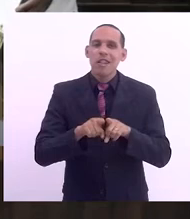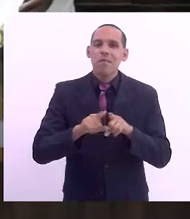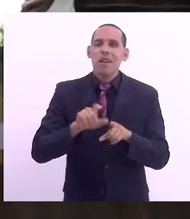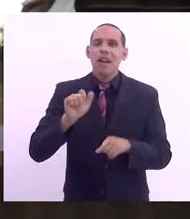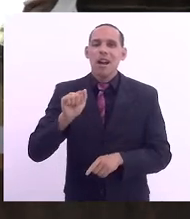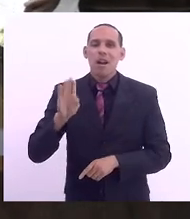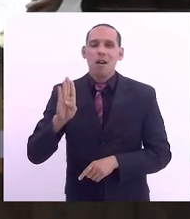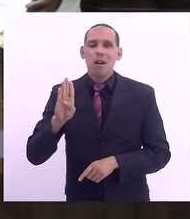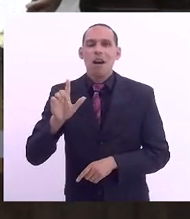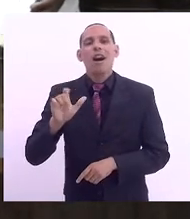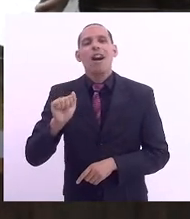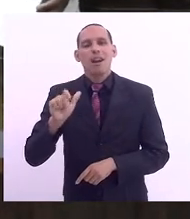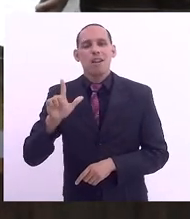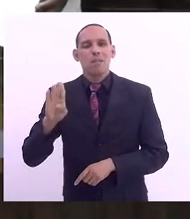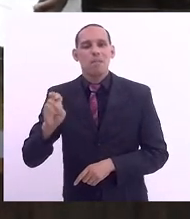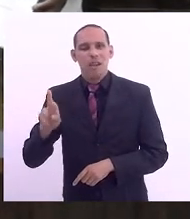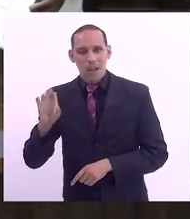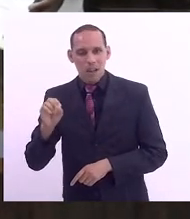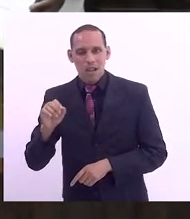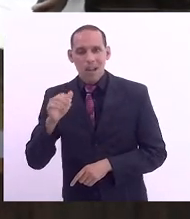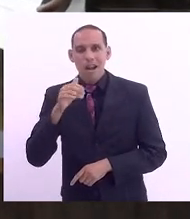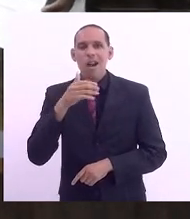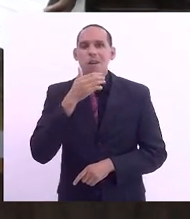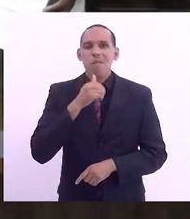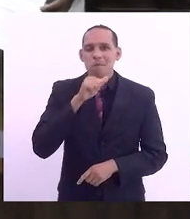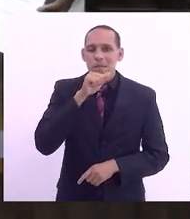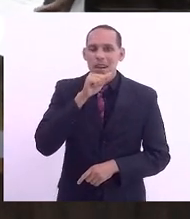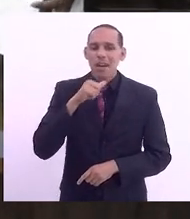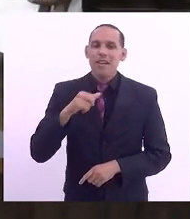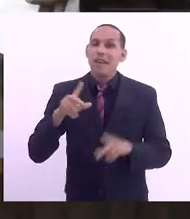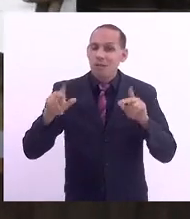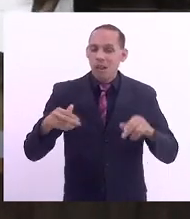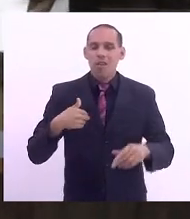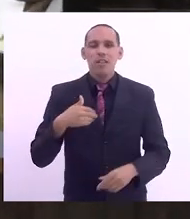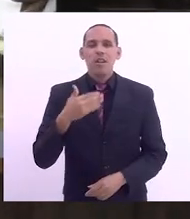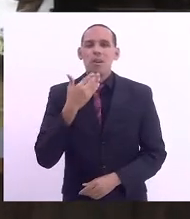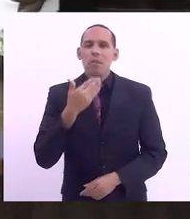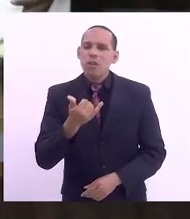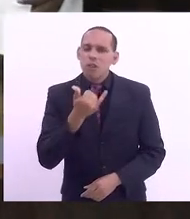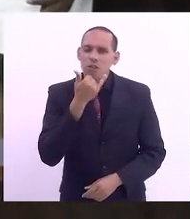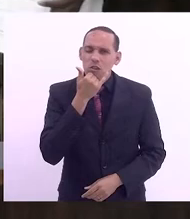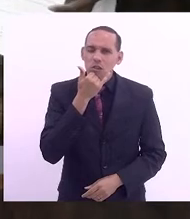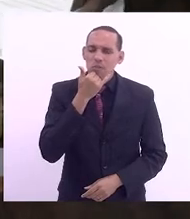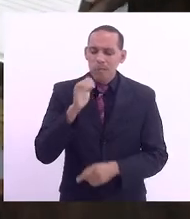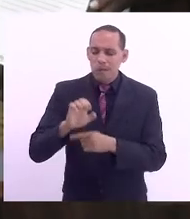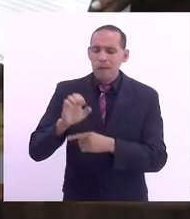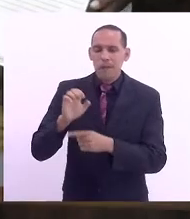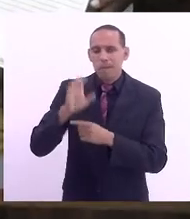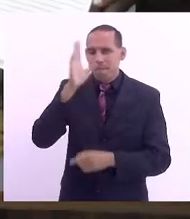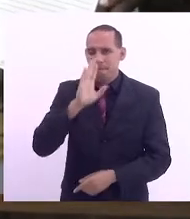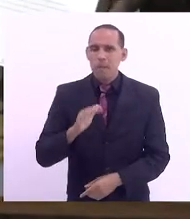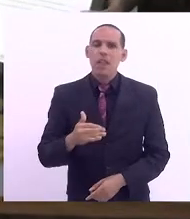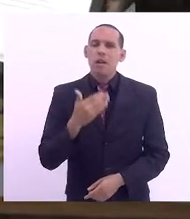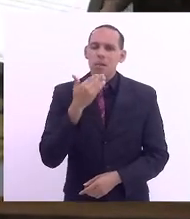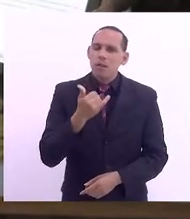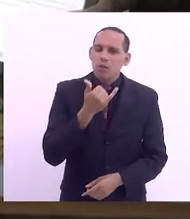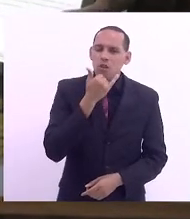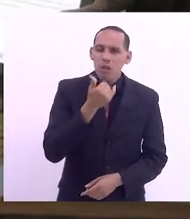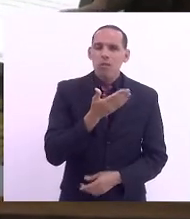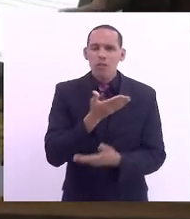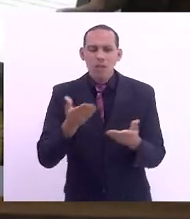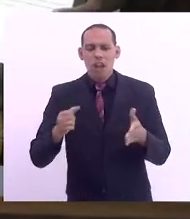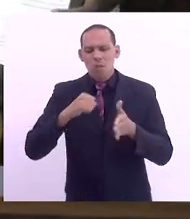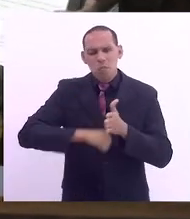Peço desculpas pelo Estado brasileiro a vocês. Peço desculpas e valorizo toda a luta de vocês,